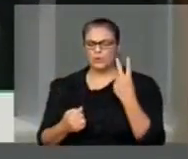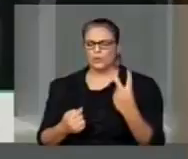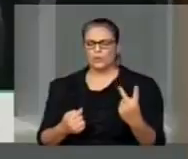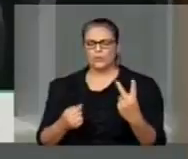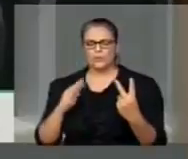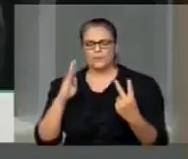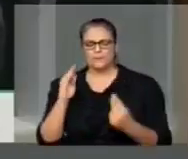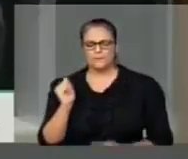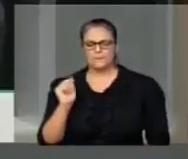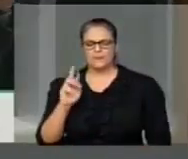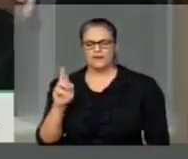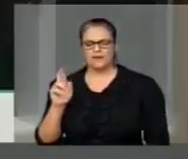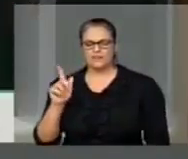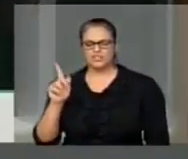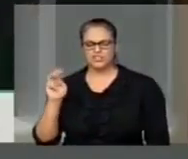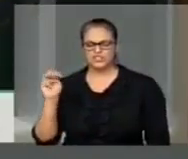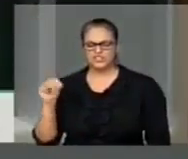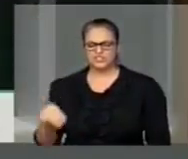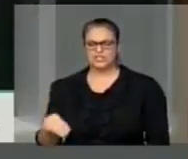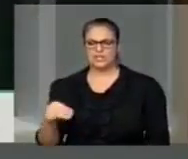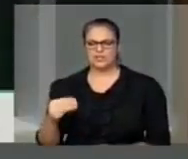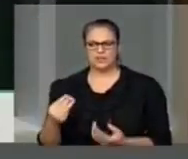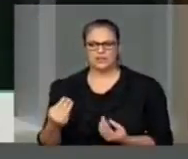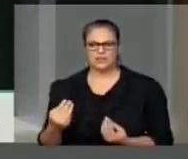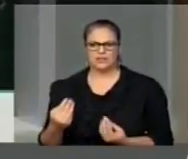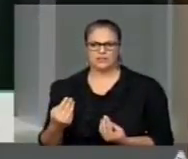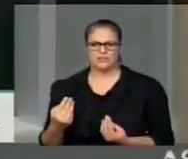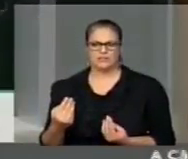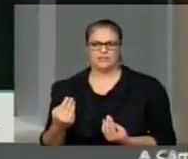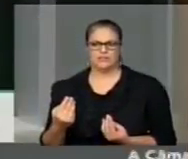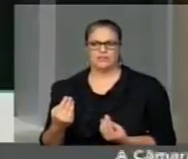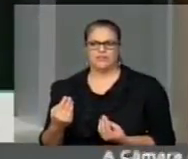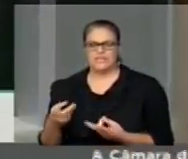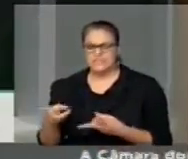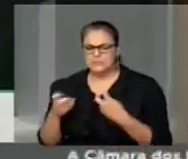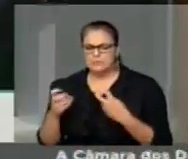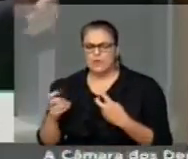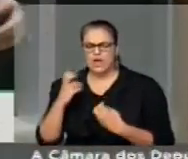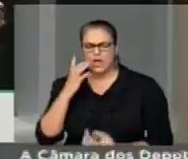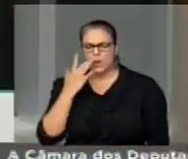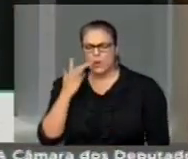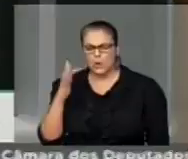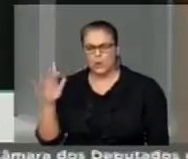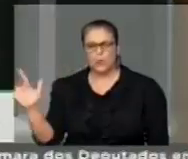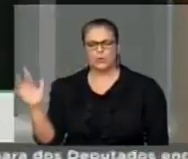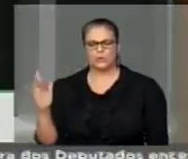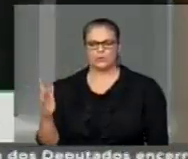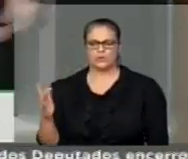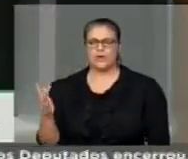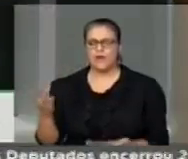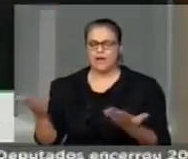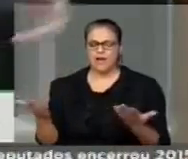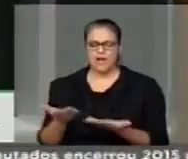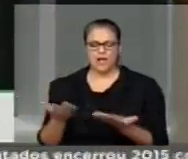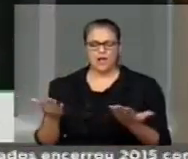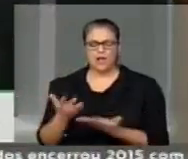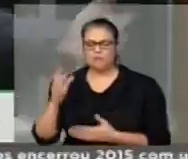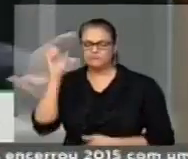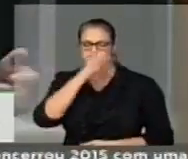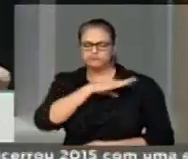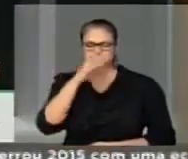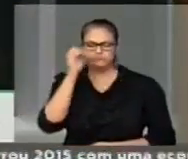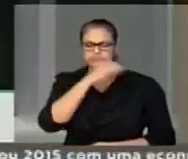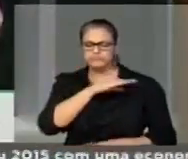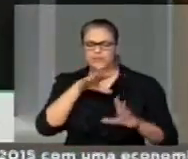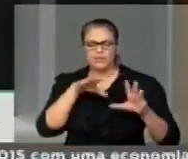grandes barragens para conter os rejeitos e explorar o ouro. E agora está obtendo terras ilegalmente sem o controle